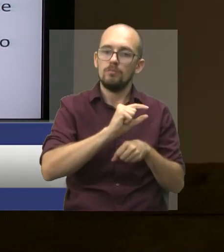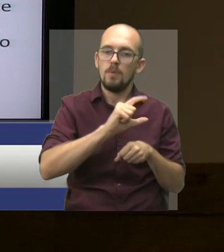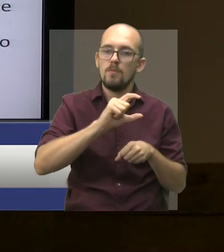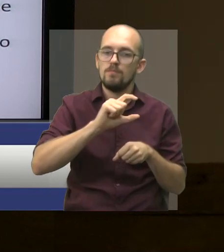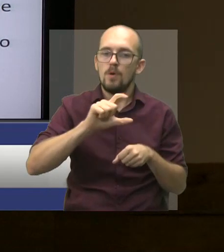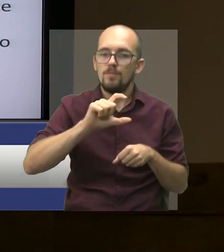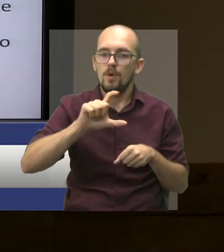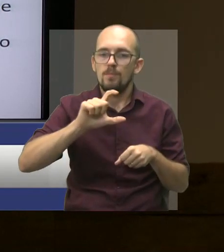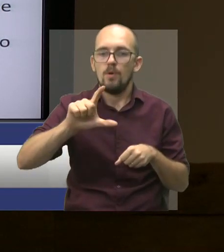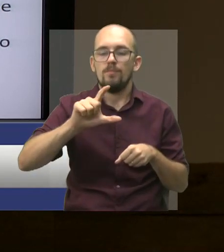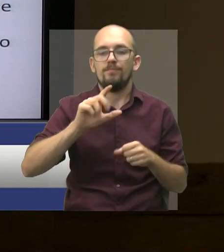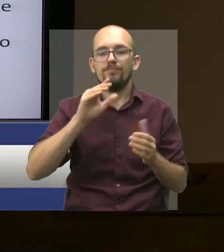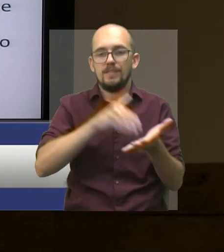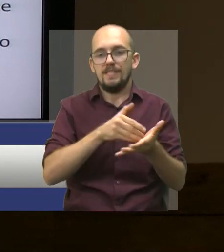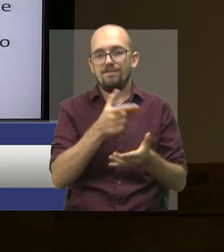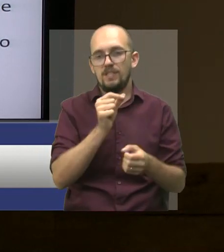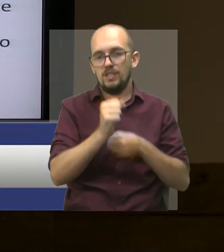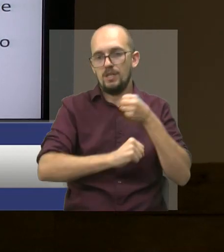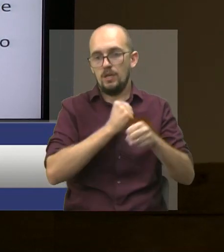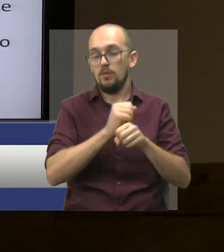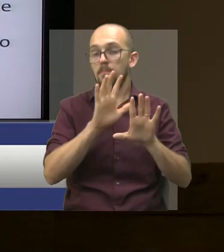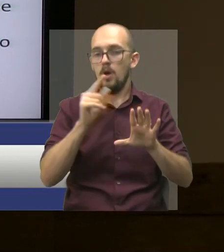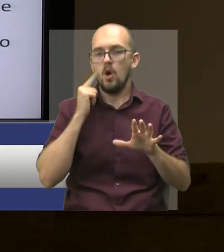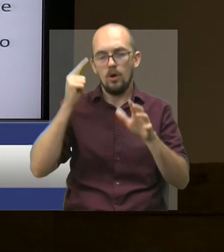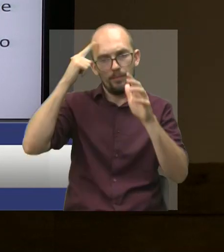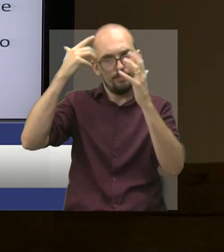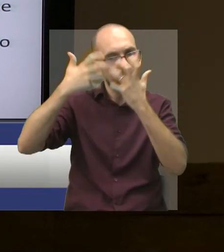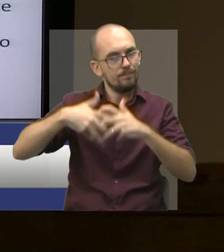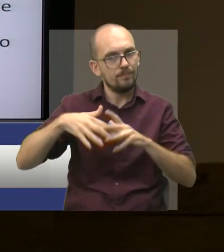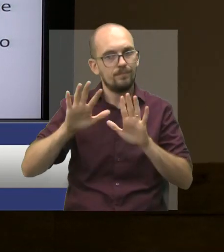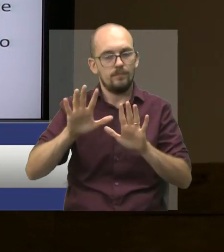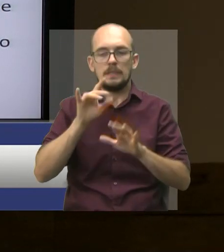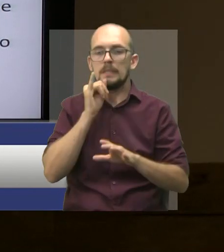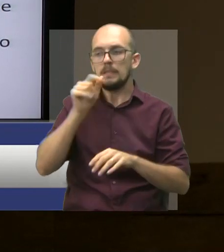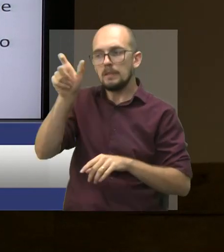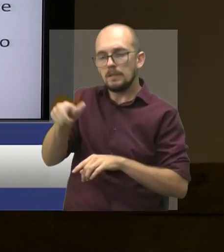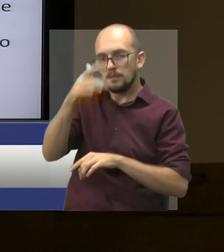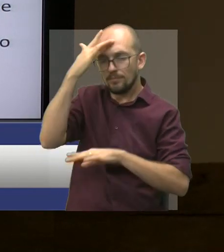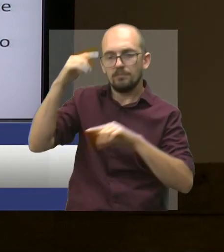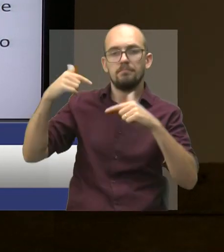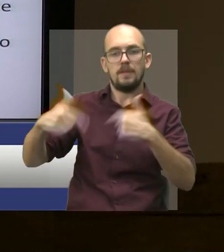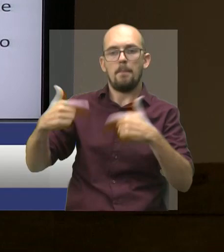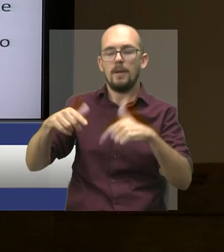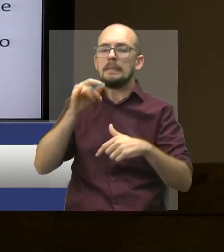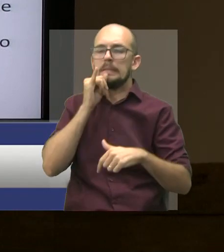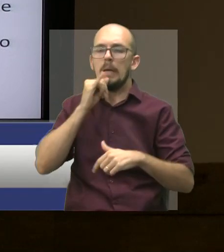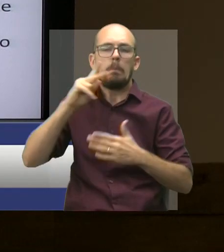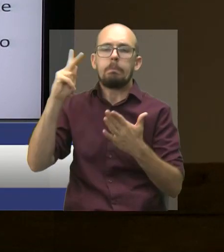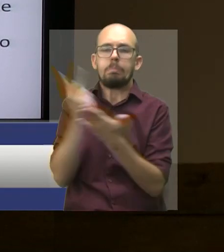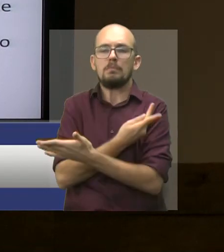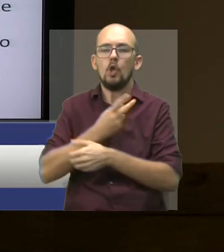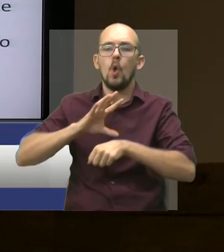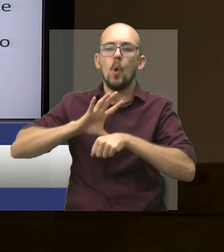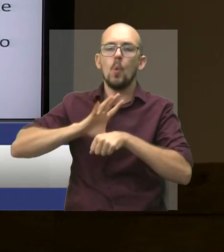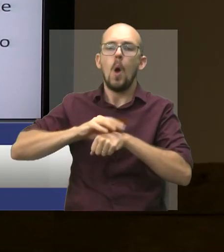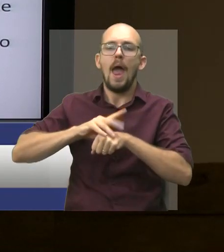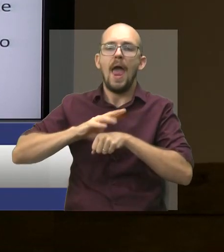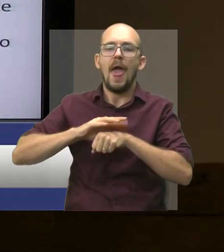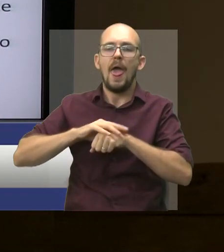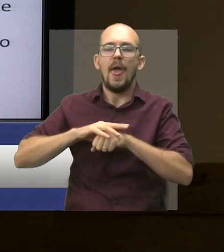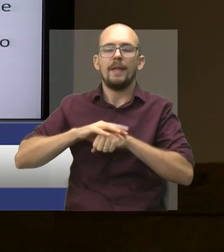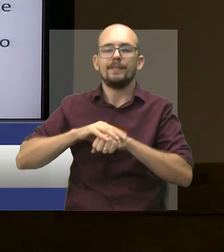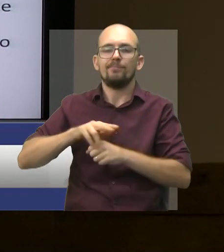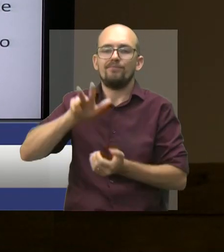esses 20 anos. Mas vamos refletir. Aquele trabalhador que é acometido por uma doença que lhe causa